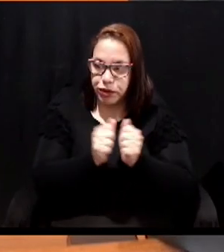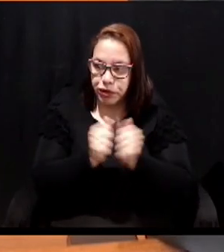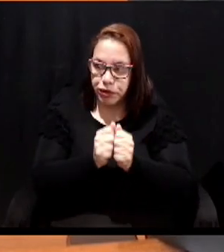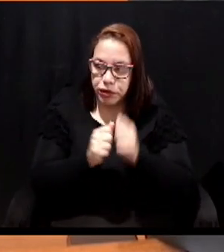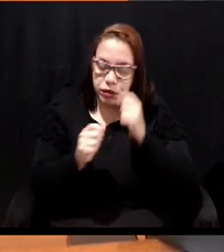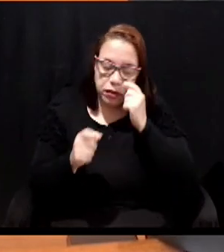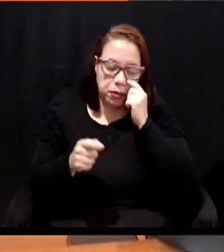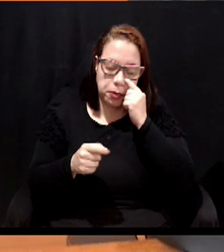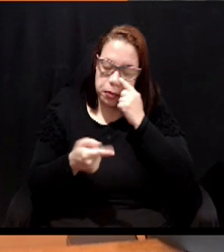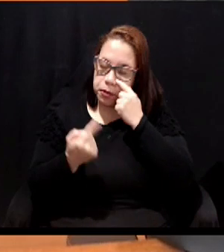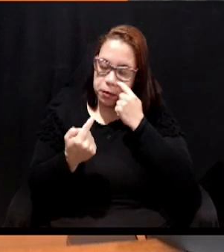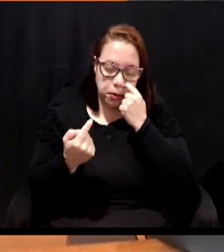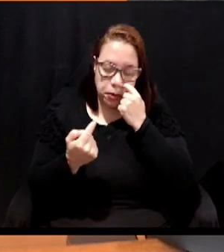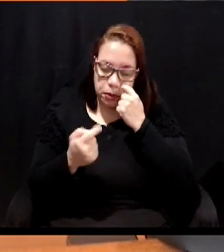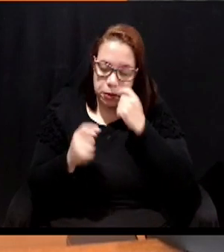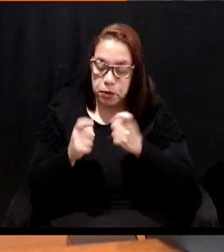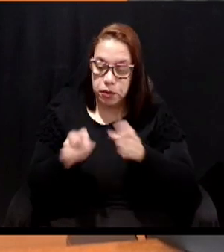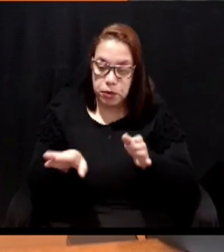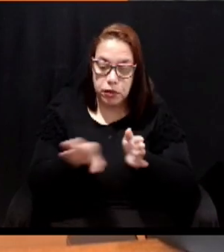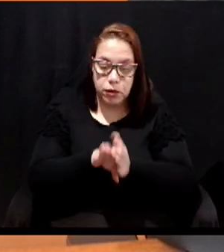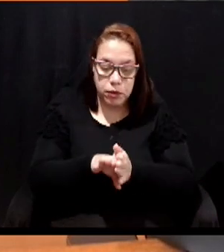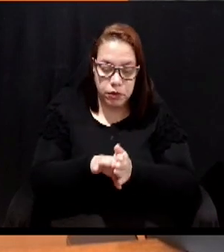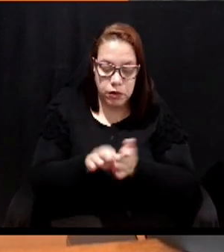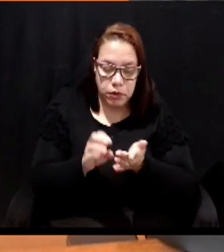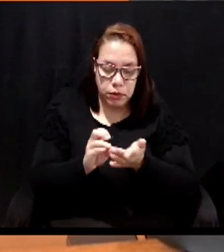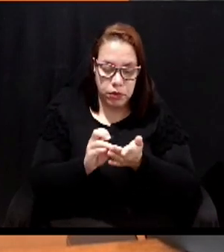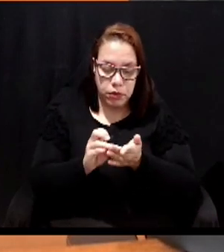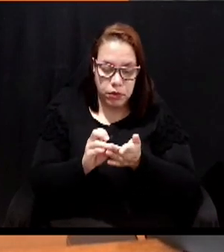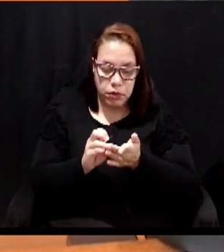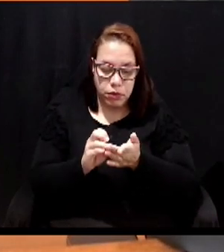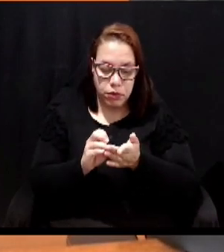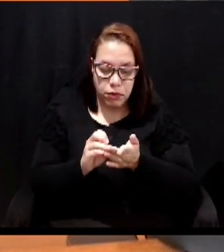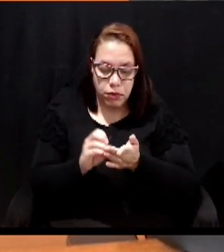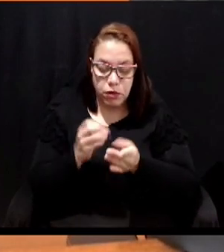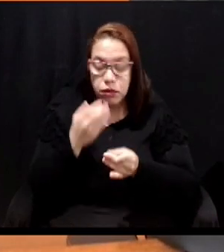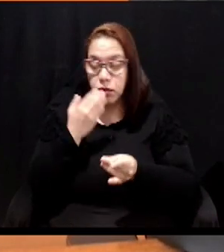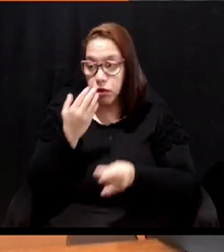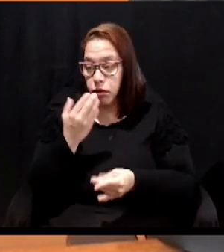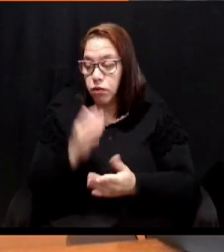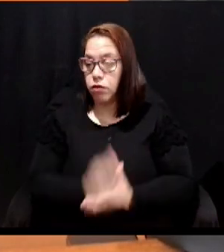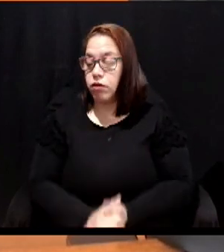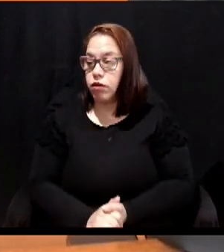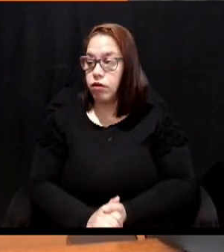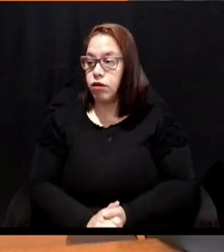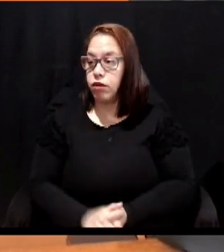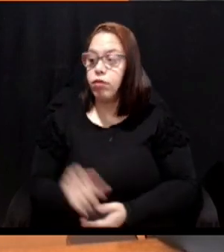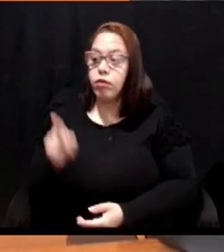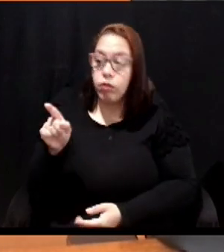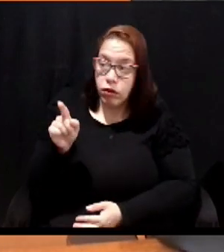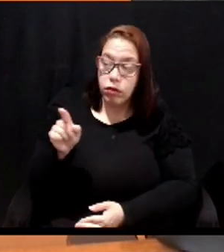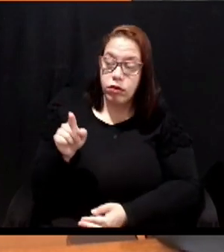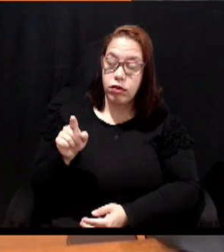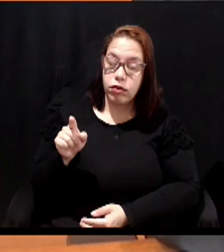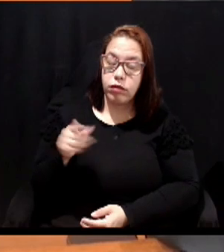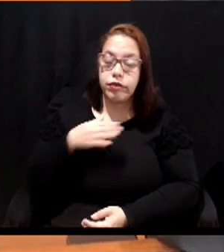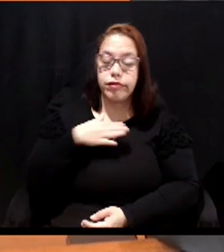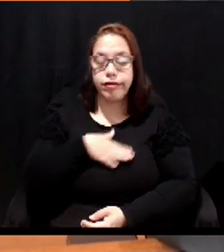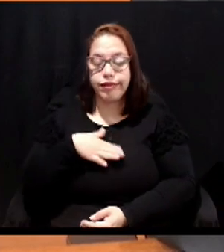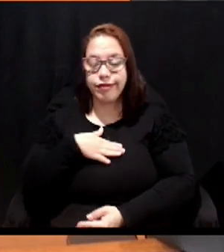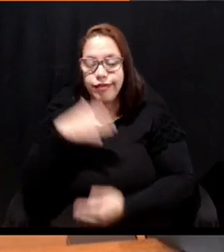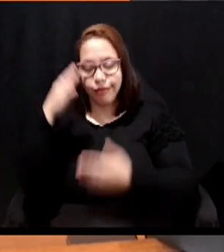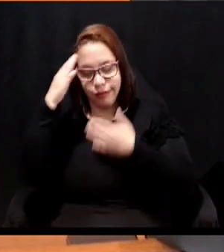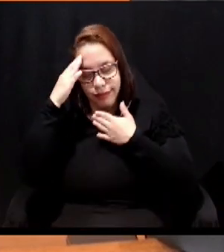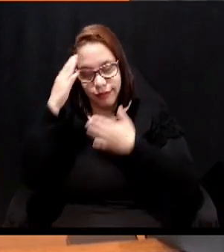que ele vem, e foi inclusive uma solicitação dele. Então, gostaria muito de agradecer, inclusive,